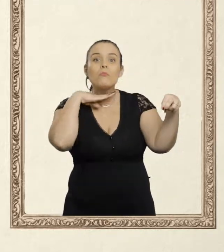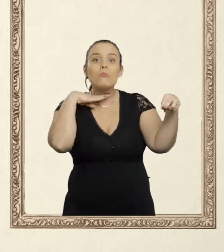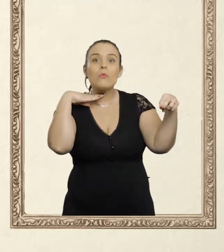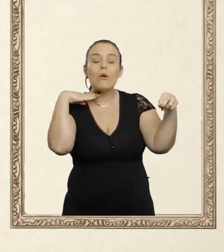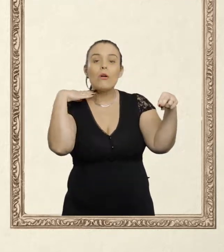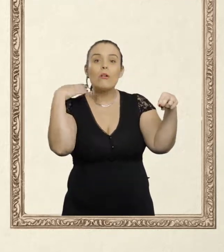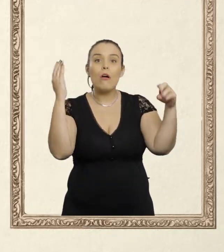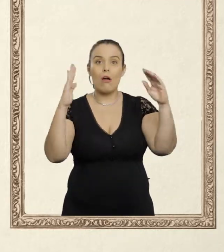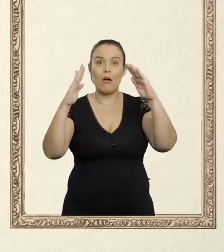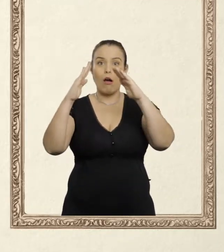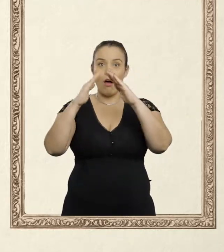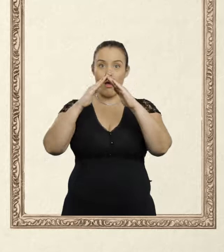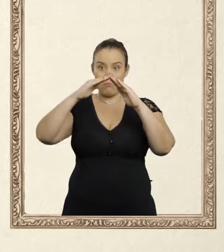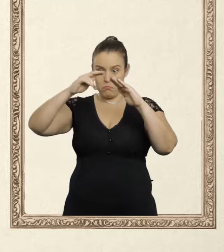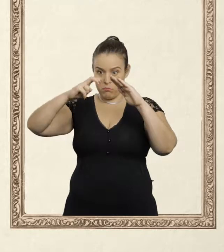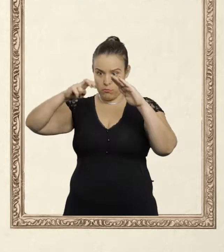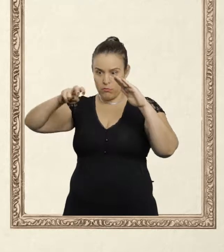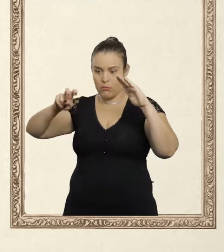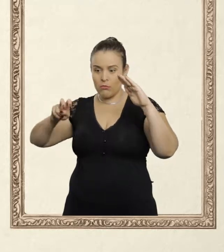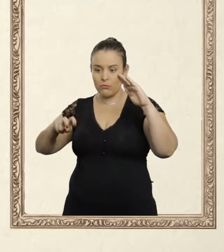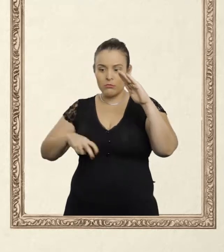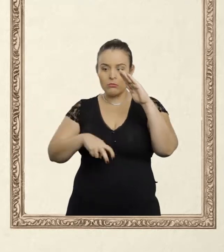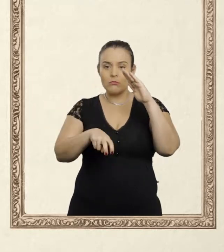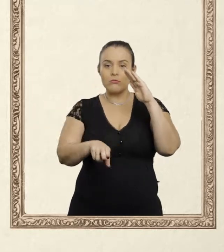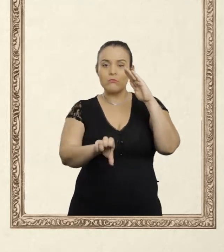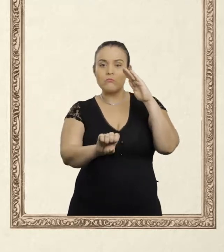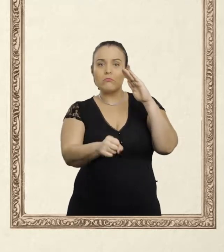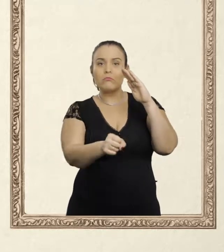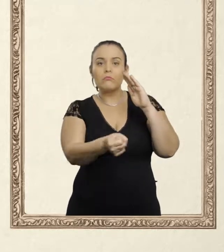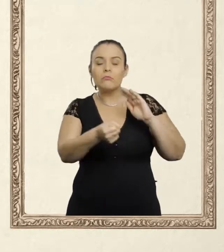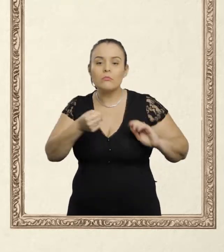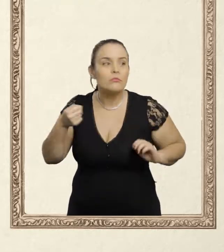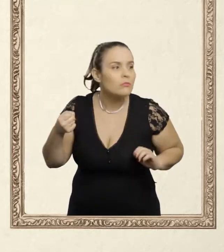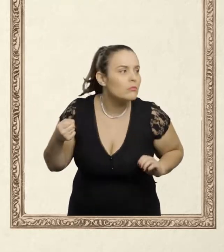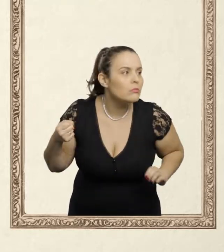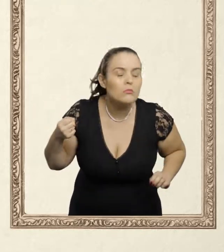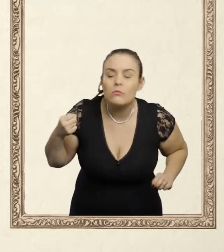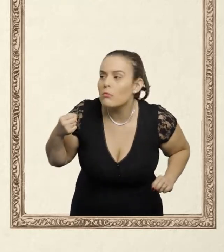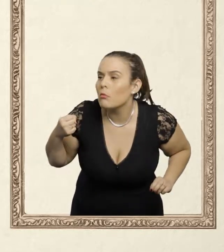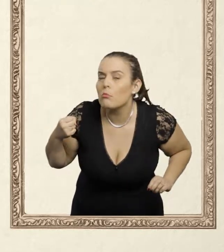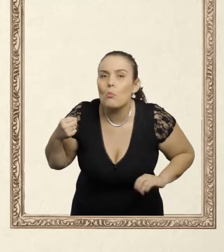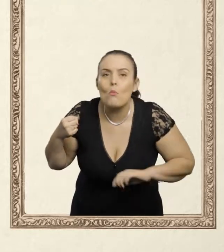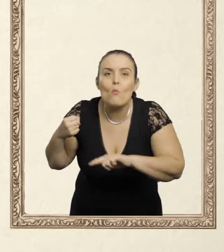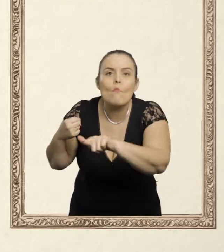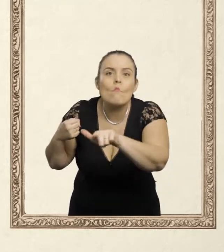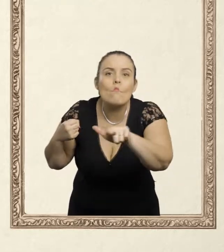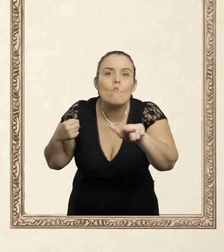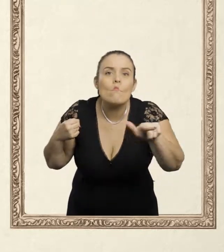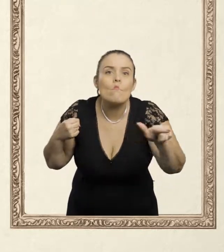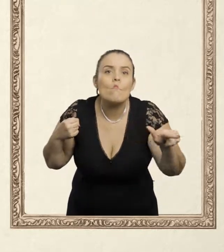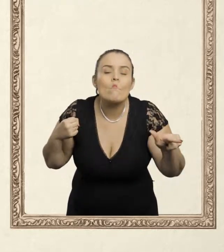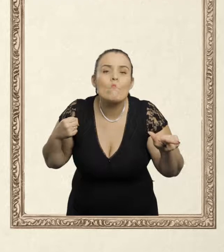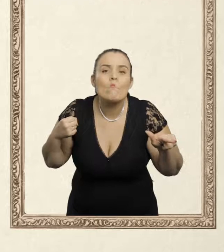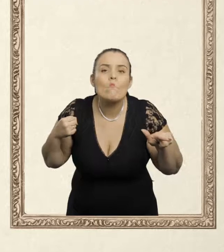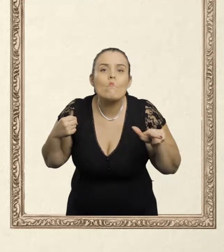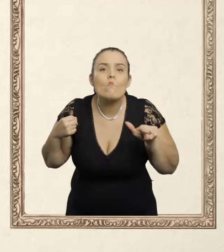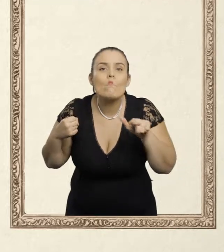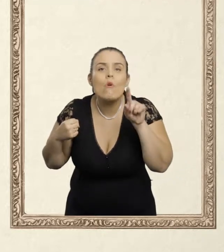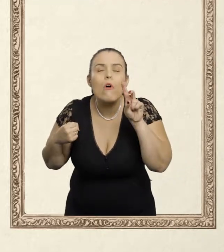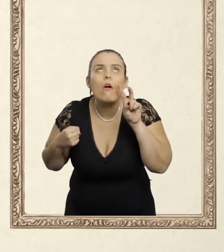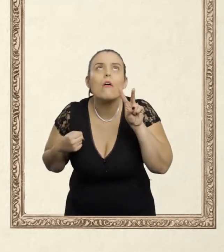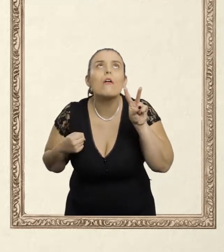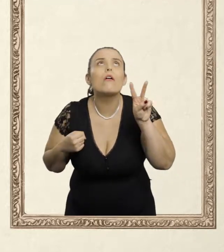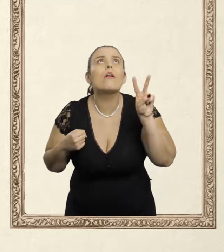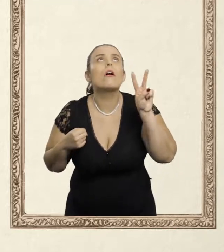havia morrido. A Sra. Darling correu para a rua para ver se Peter Pan estava lá. Ela não o encontrou.